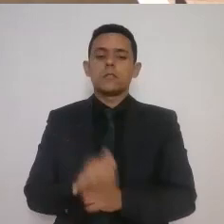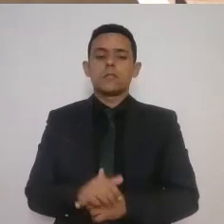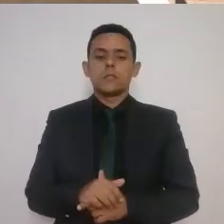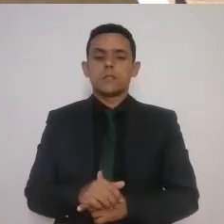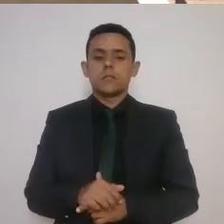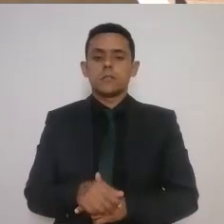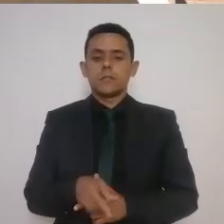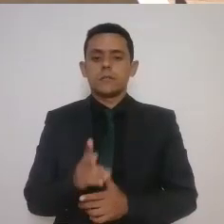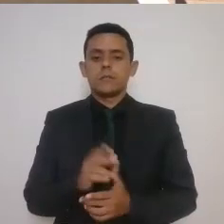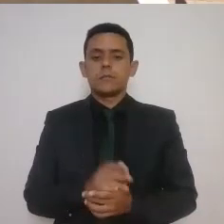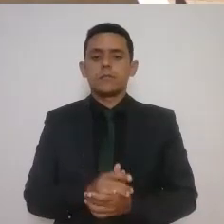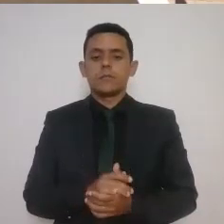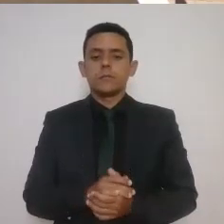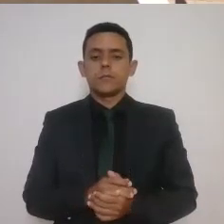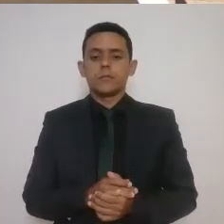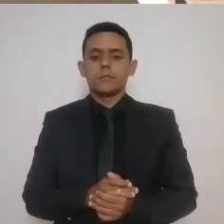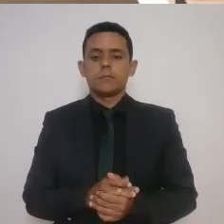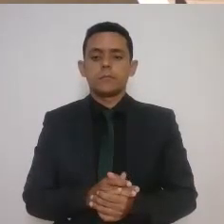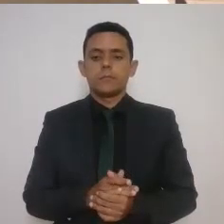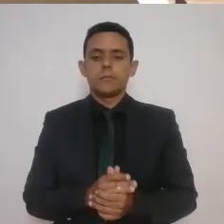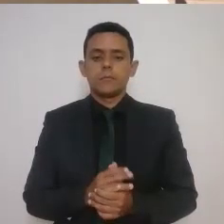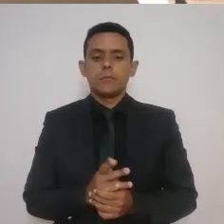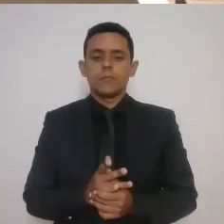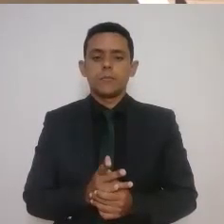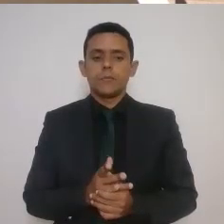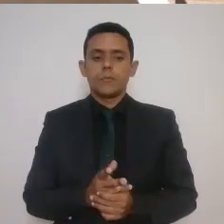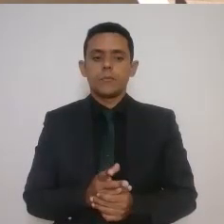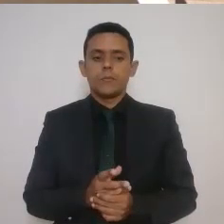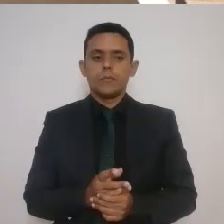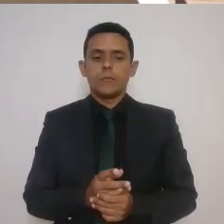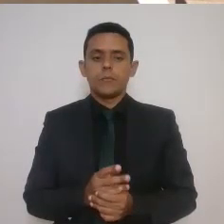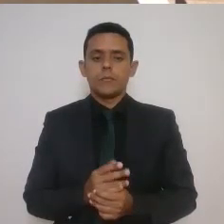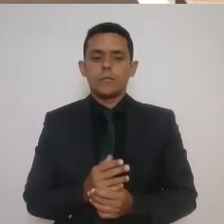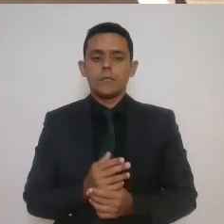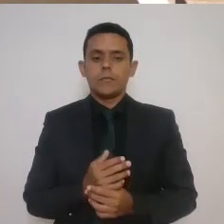relator para o próximo, para quem será?